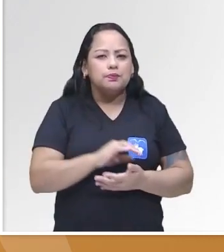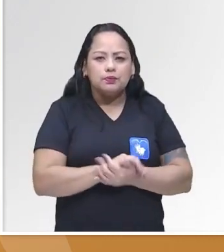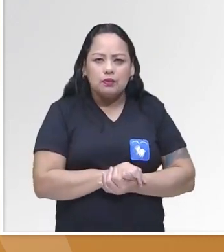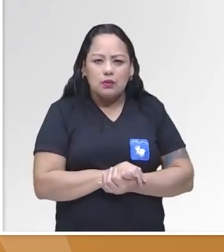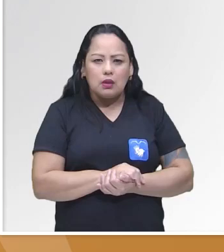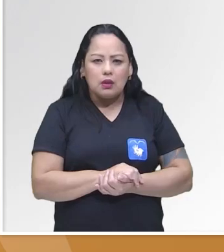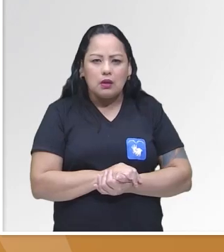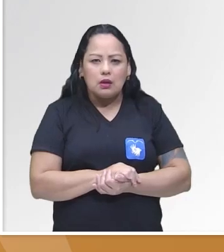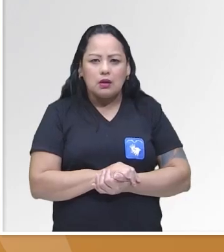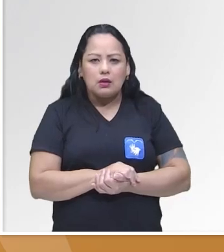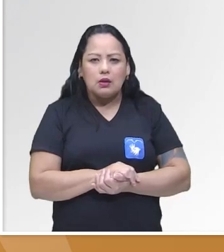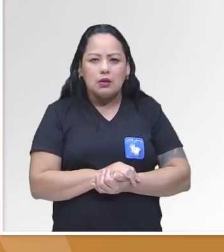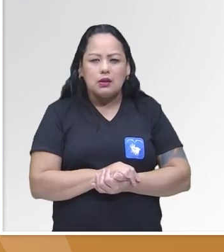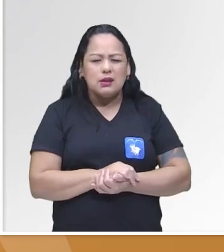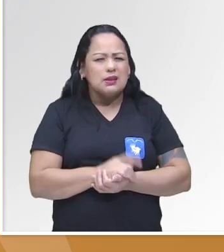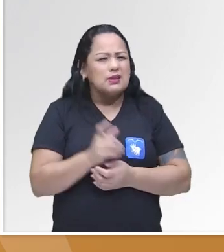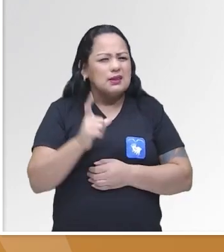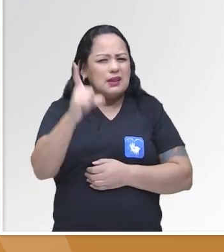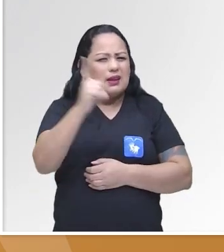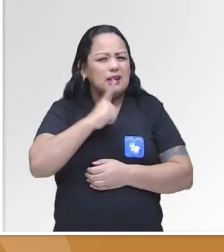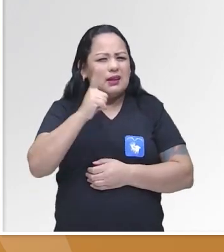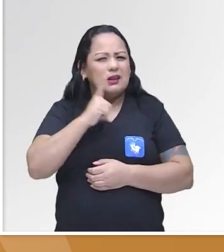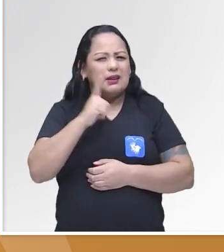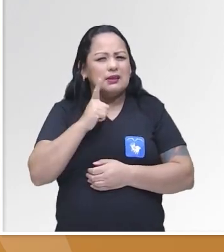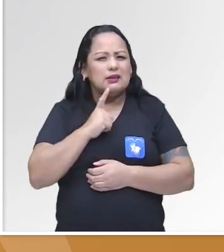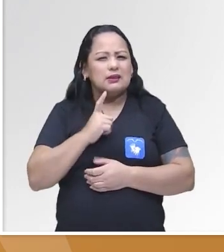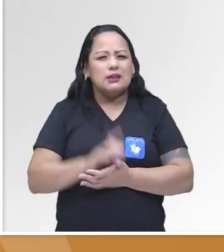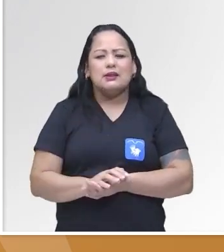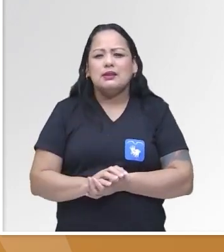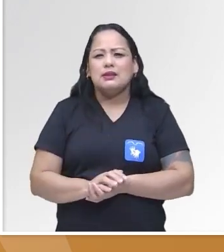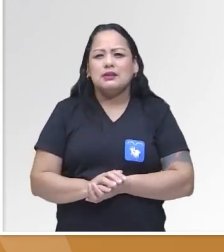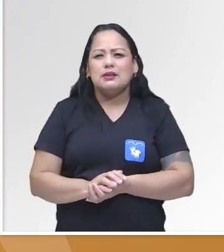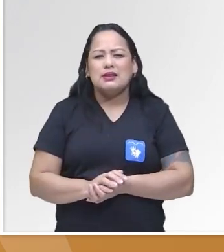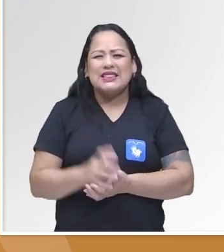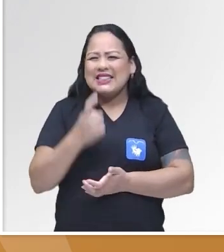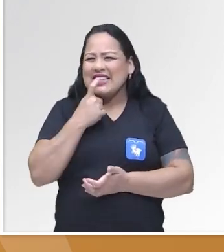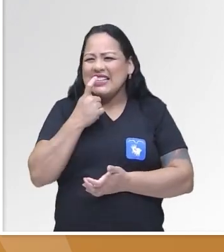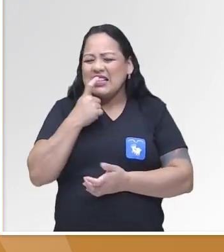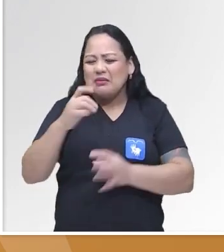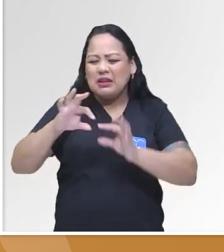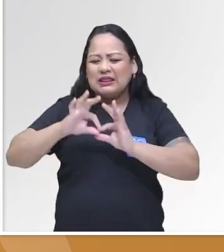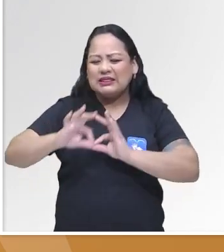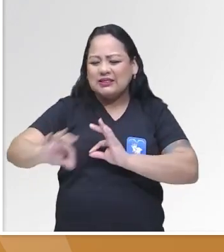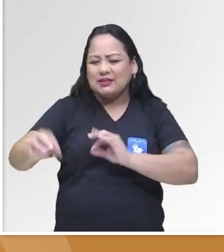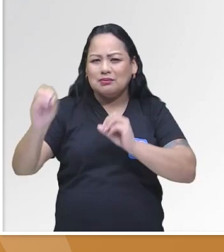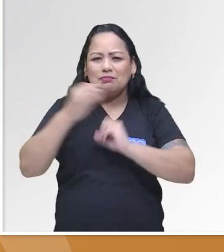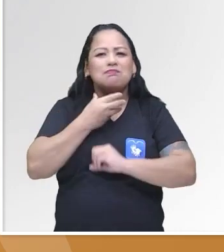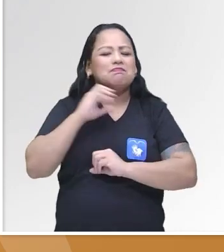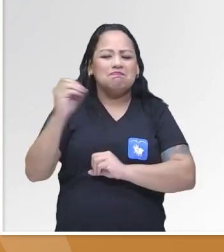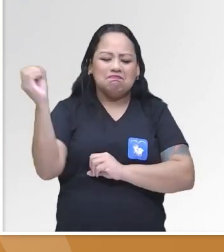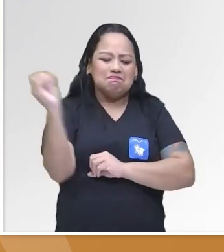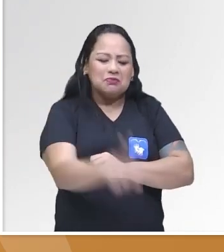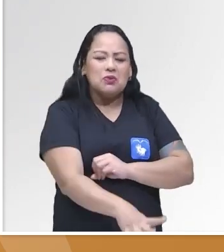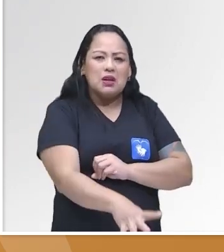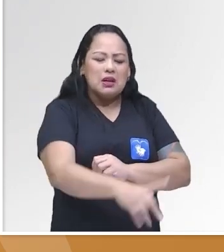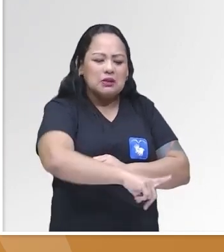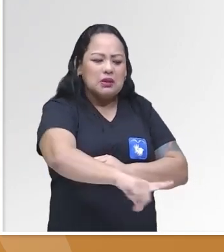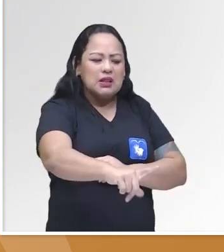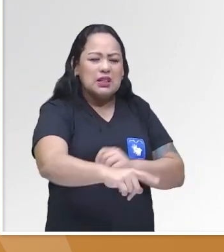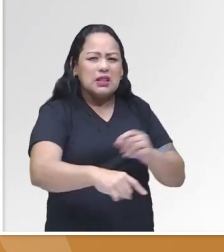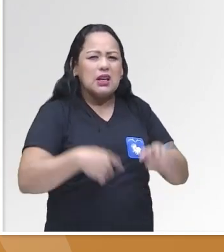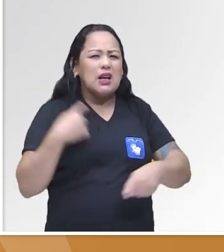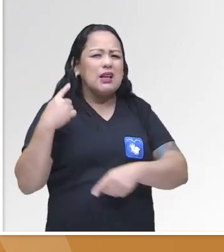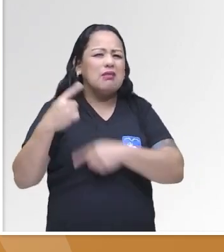que tem aquela embalagenzinha plástica ali no chão que vai demorar aí 1000 anos para se decompor?